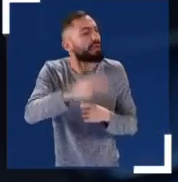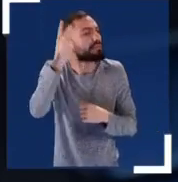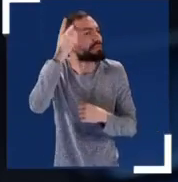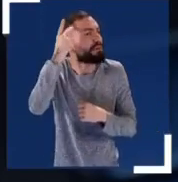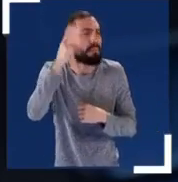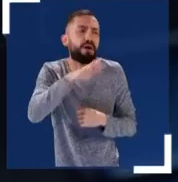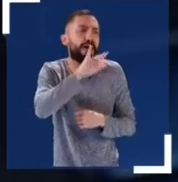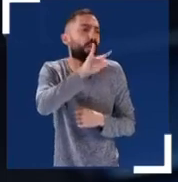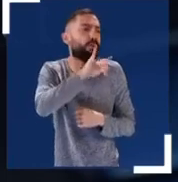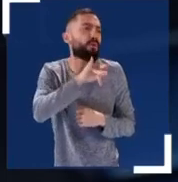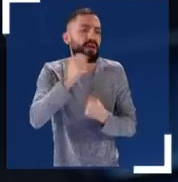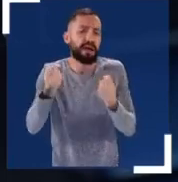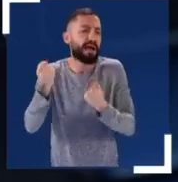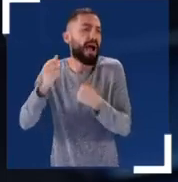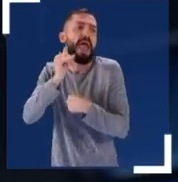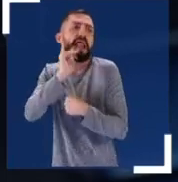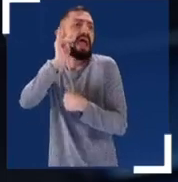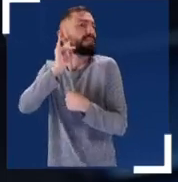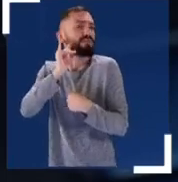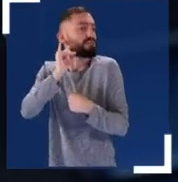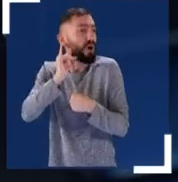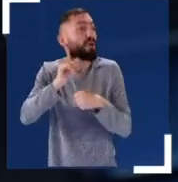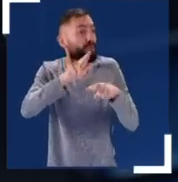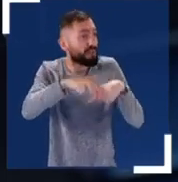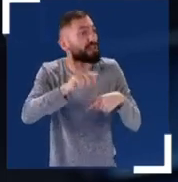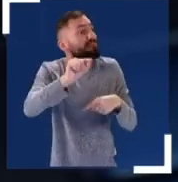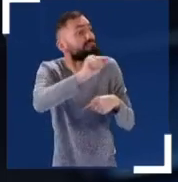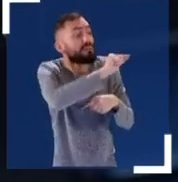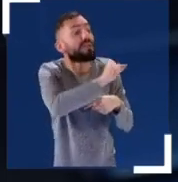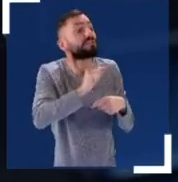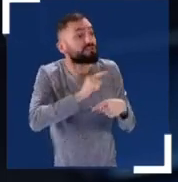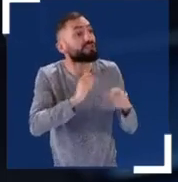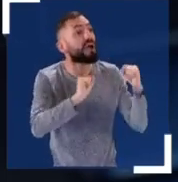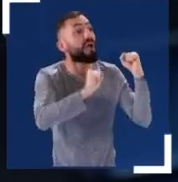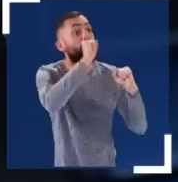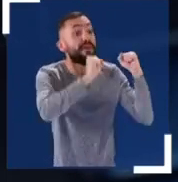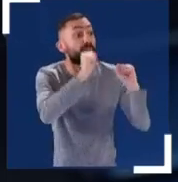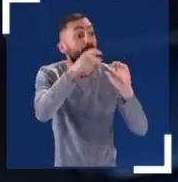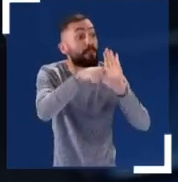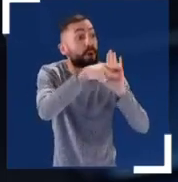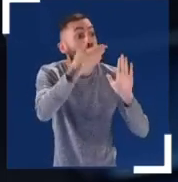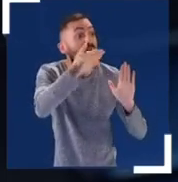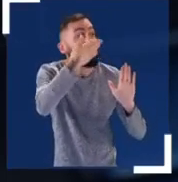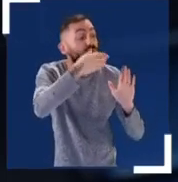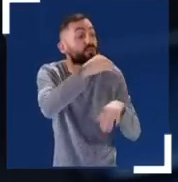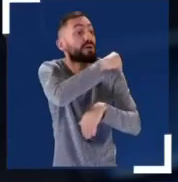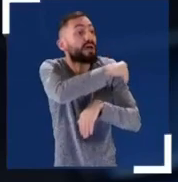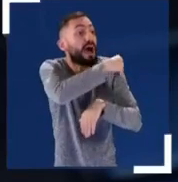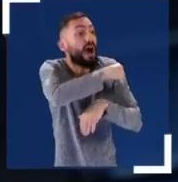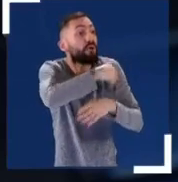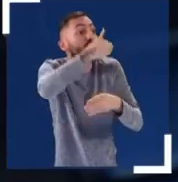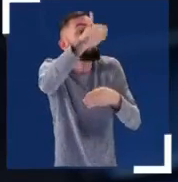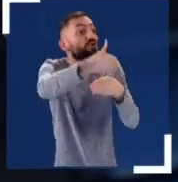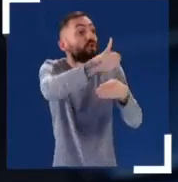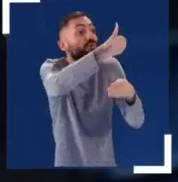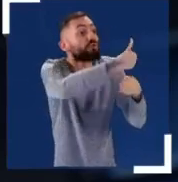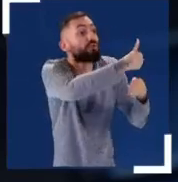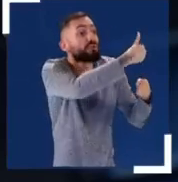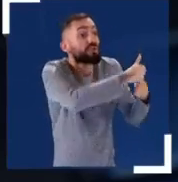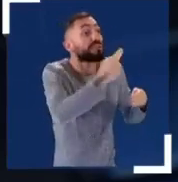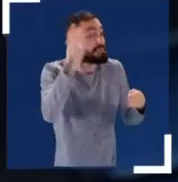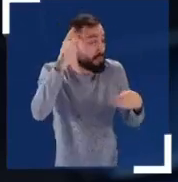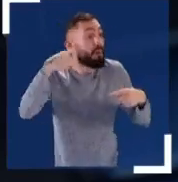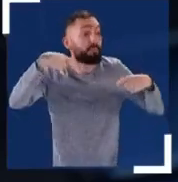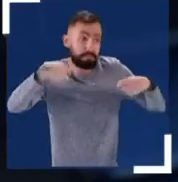ruim, porque nós passamos por esse período com muitas usinas fechando, né? E São Paulo ainda depende muito do açúcar e do álcool, foi uma referência para todo o